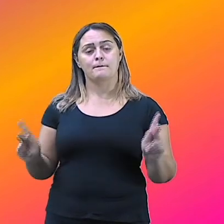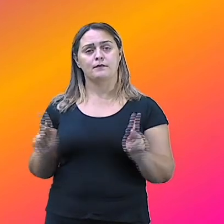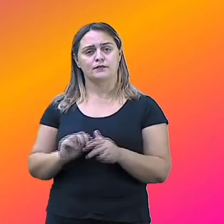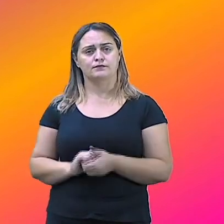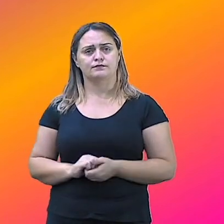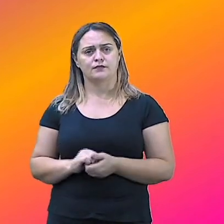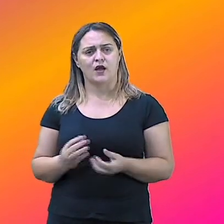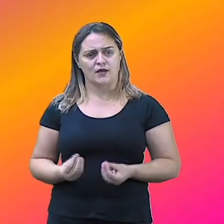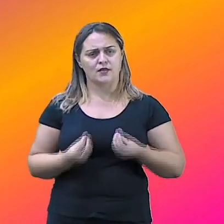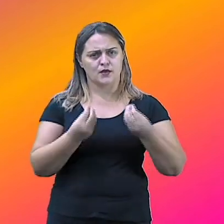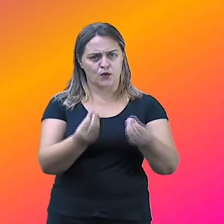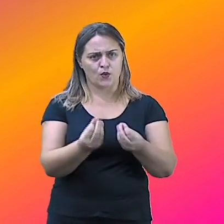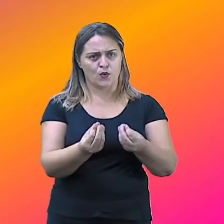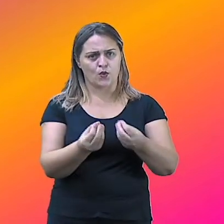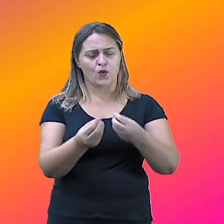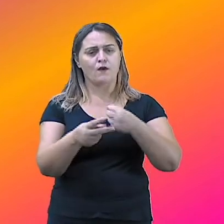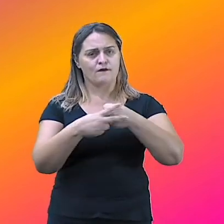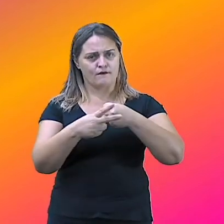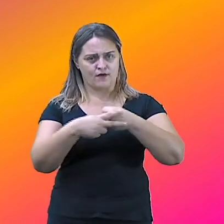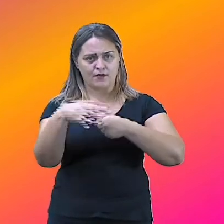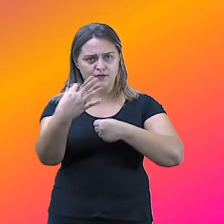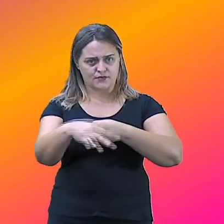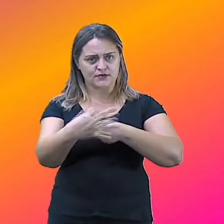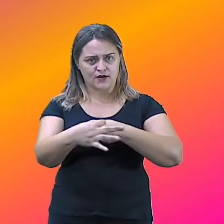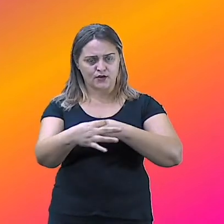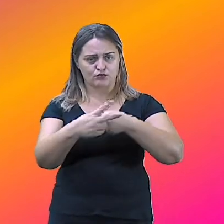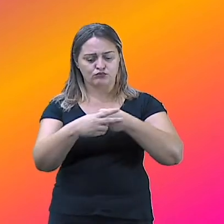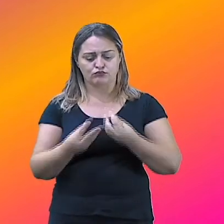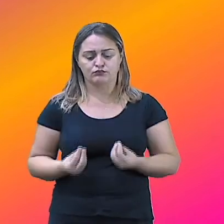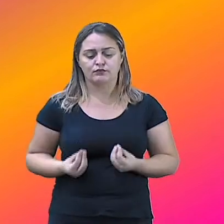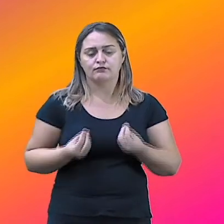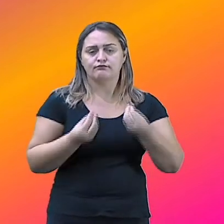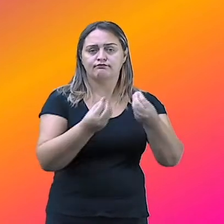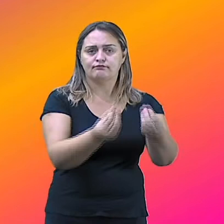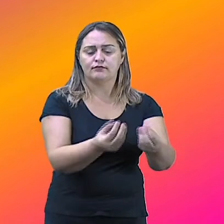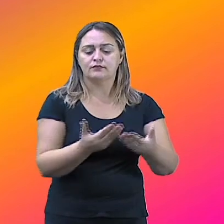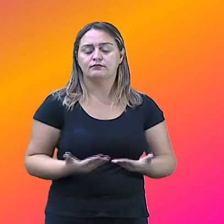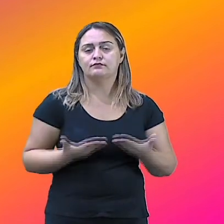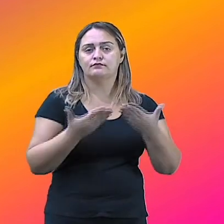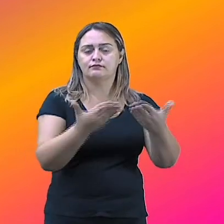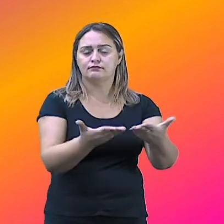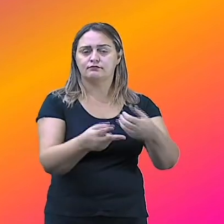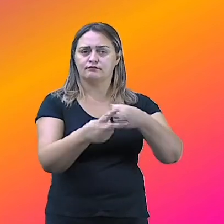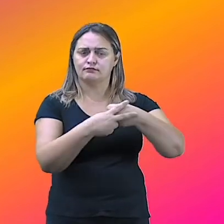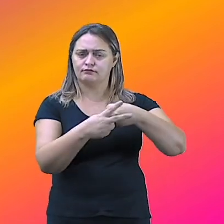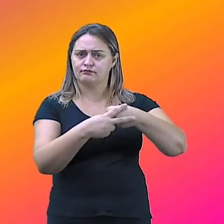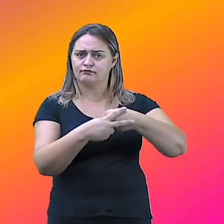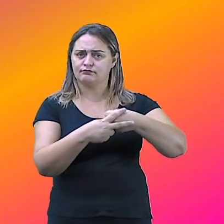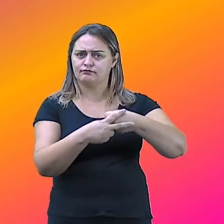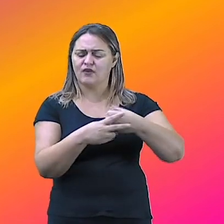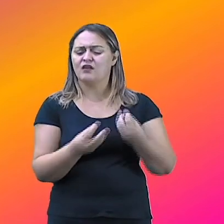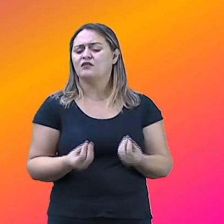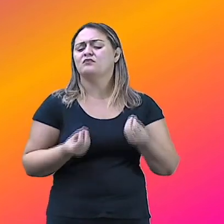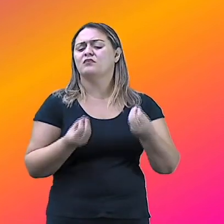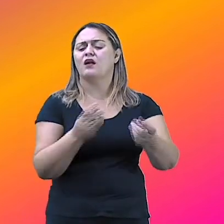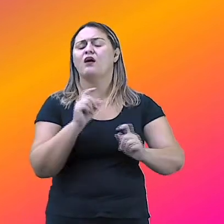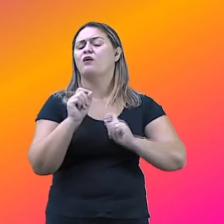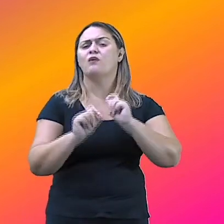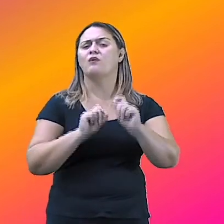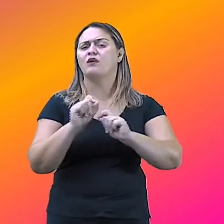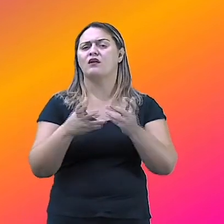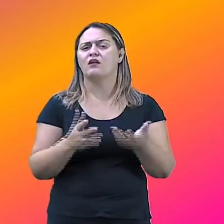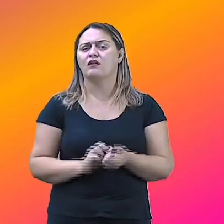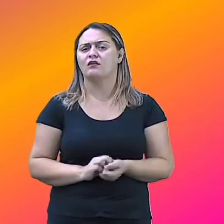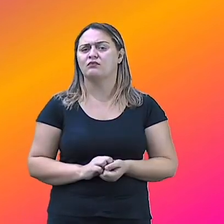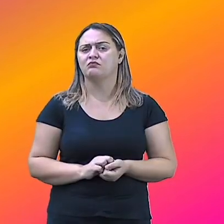Entregou é o verbo, não é mesmo? Isso. Exige aí dois complementos. Quem entrega, entrega o quê? Não é?